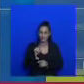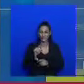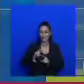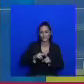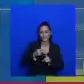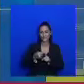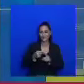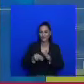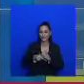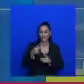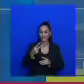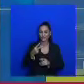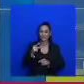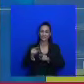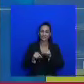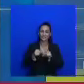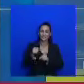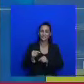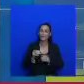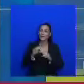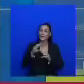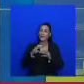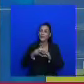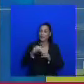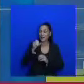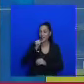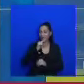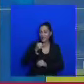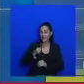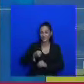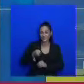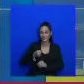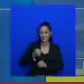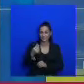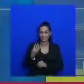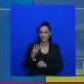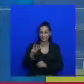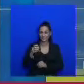Sena. Bola laranja, número 49. Laranja,